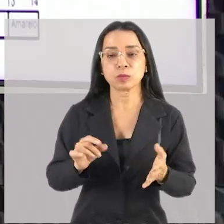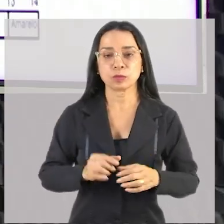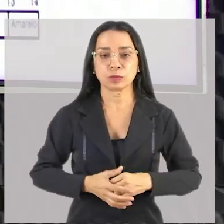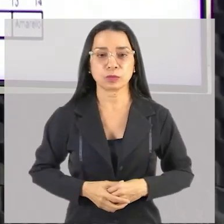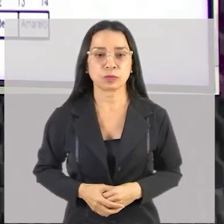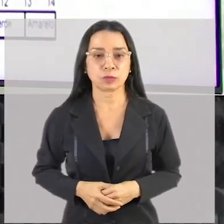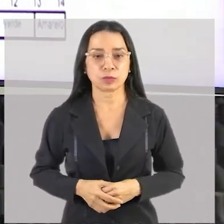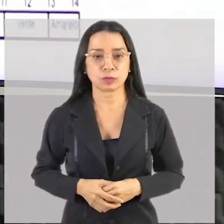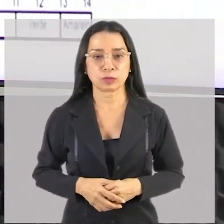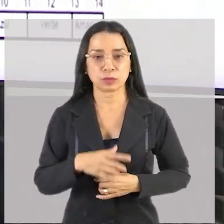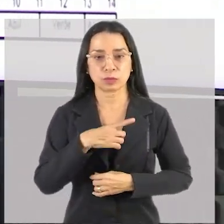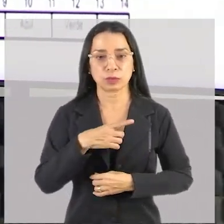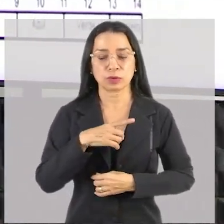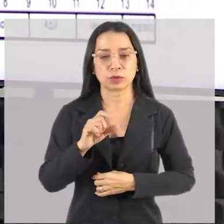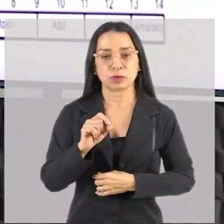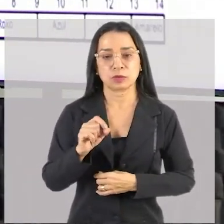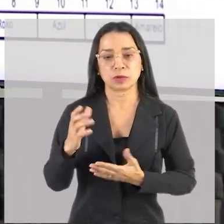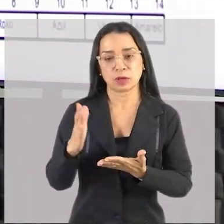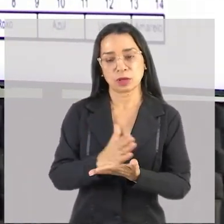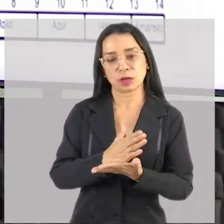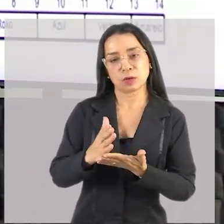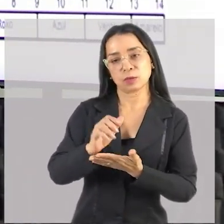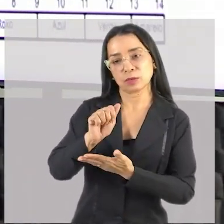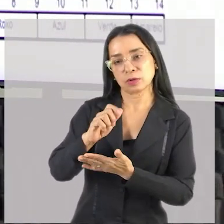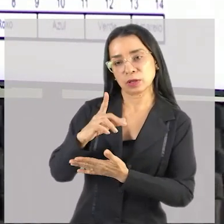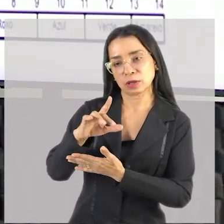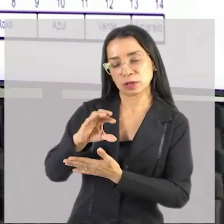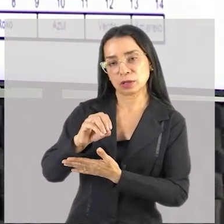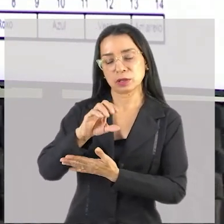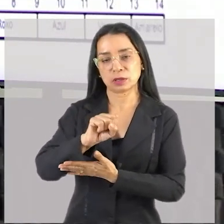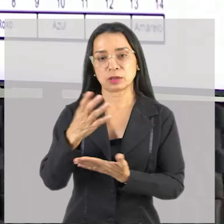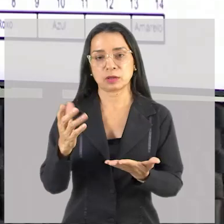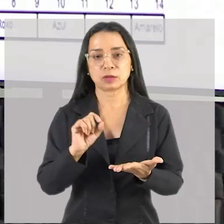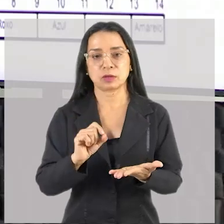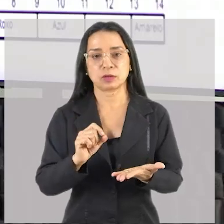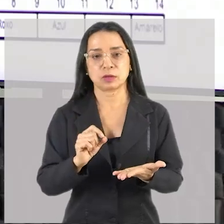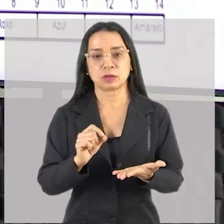Geralmente, a gente tem alguns ácidos